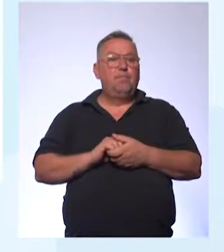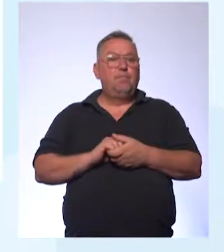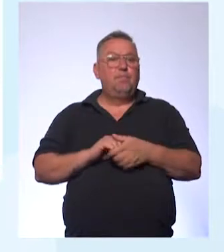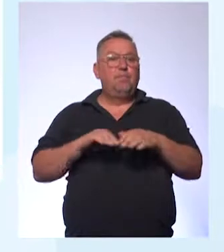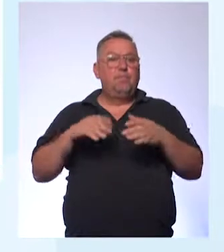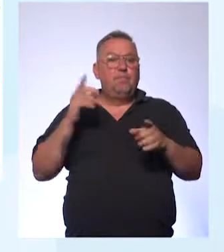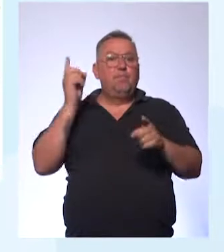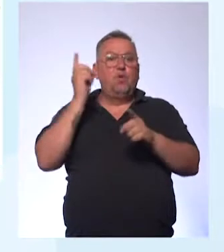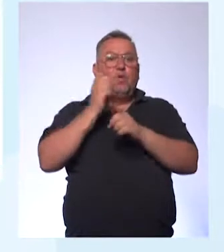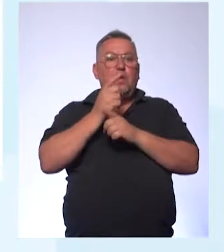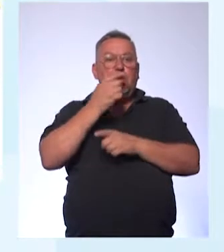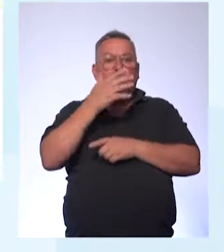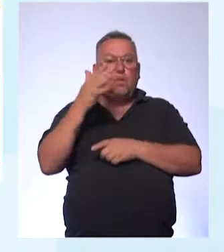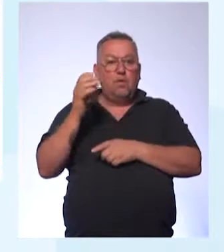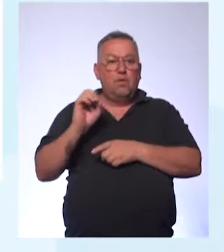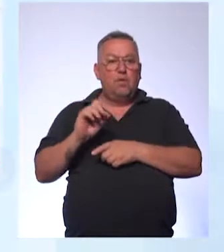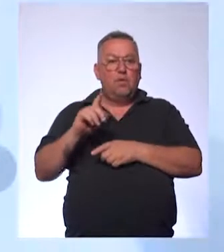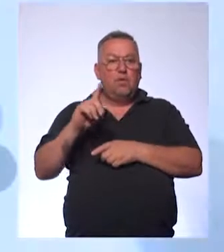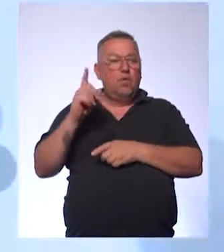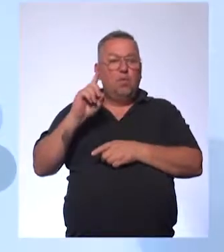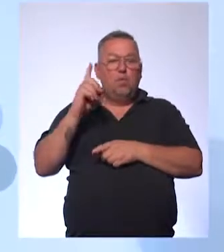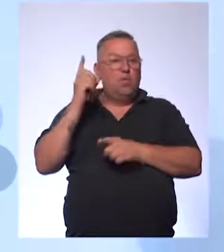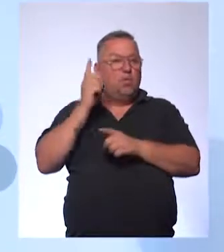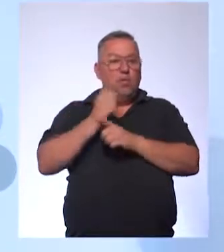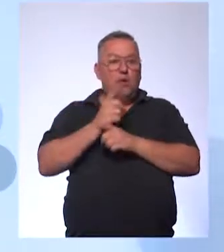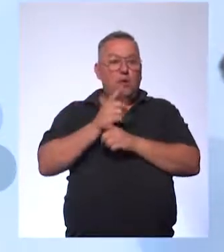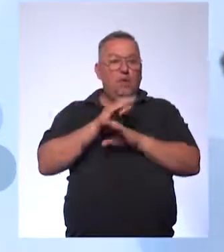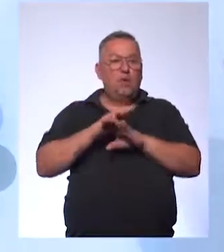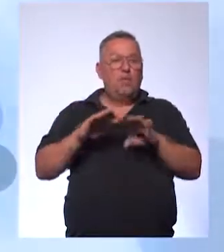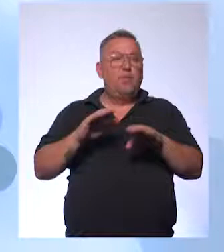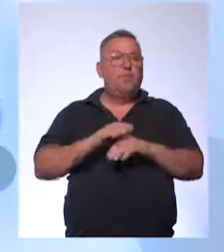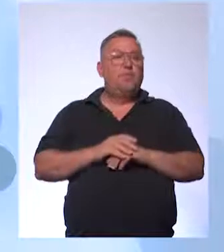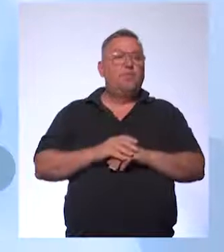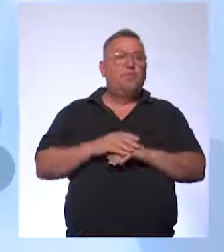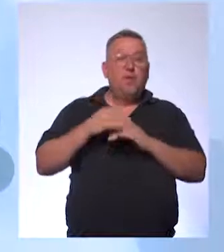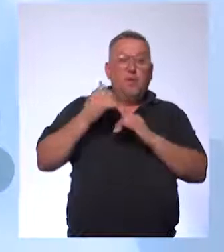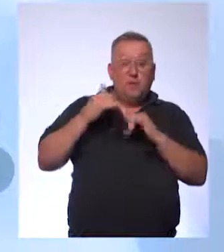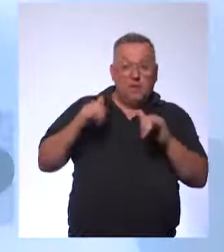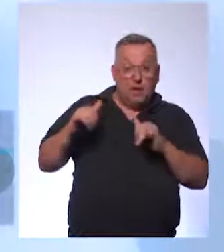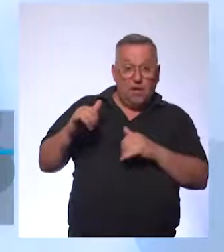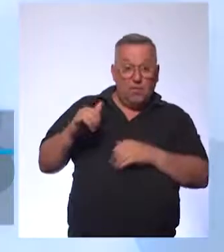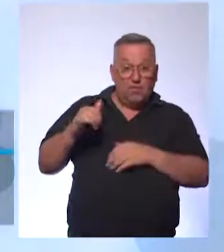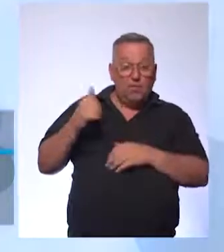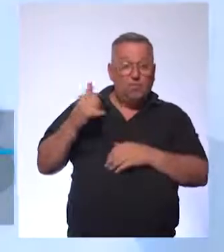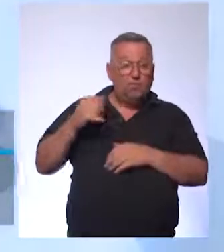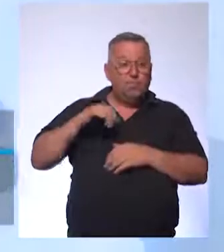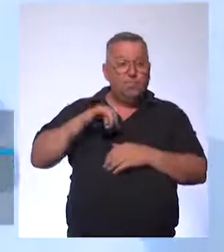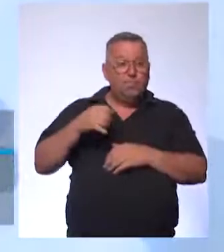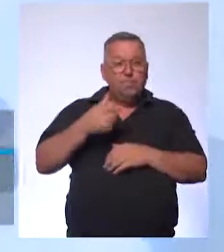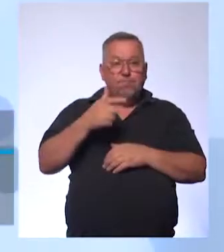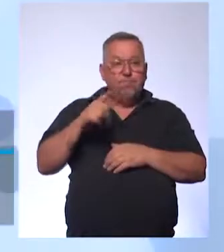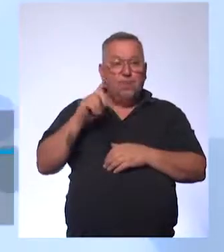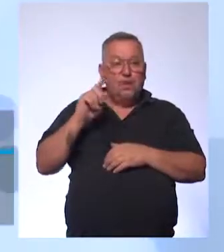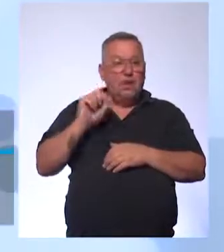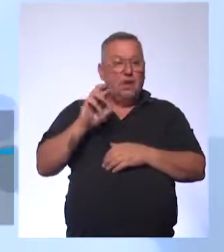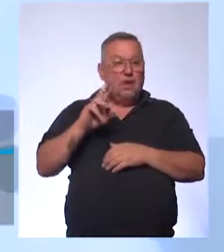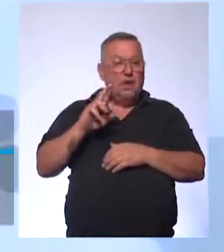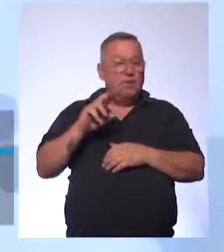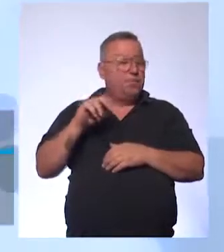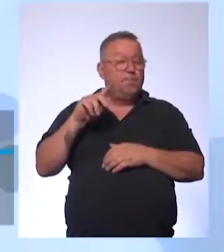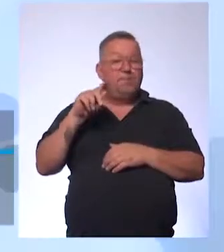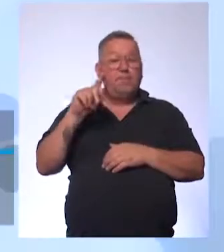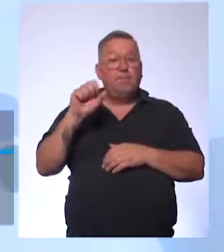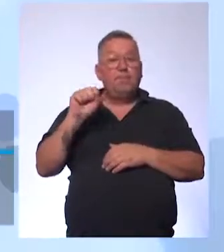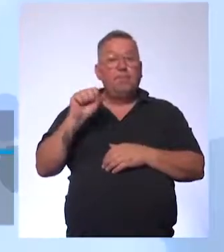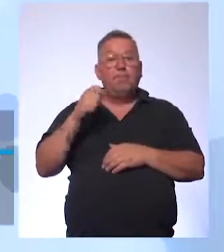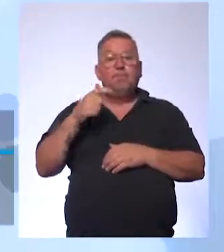na natureza, beleza. Quando não encontrar mais, já era. Vantagem da energia nuclear, ela não libera gás de efeito estufa,